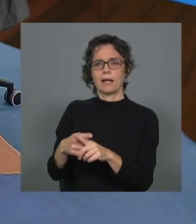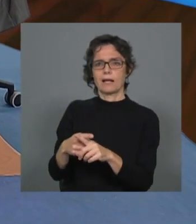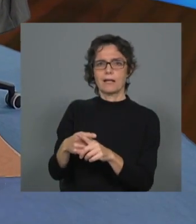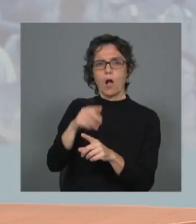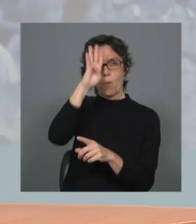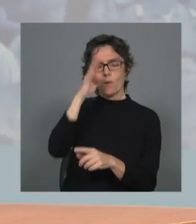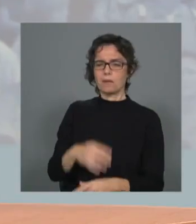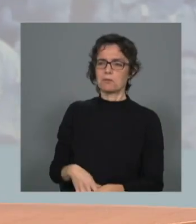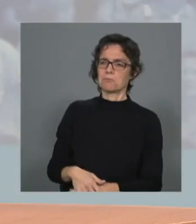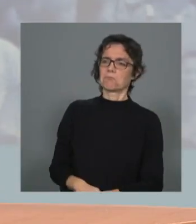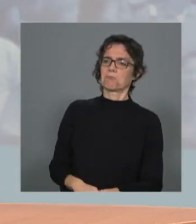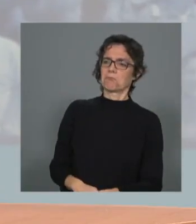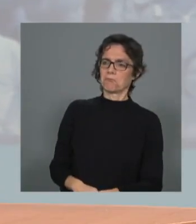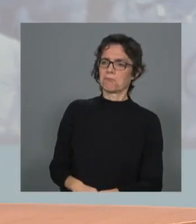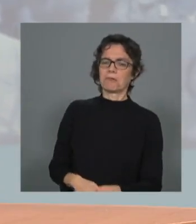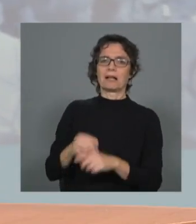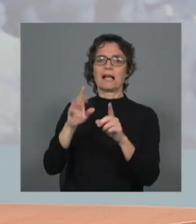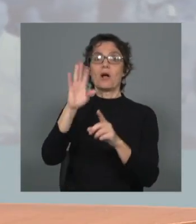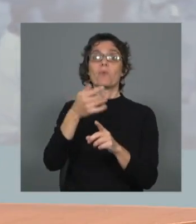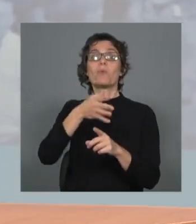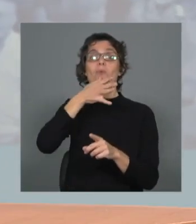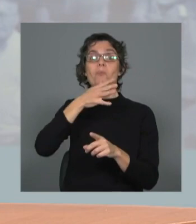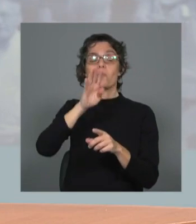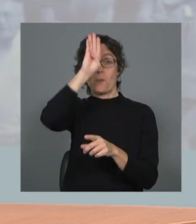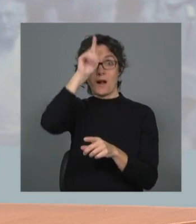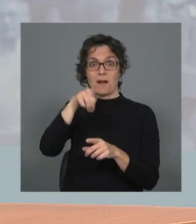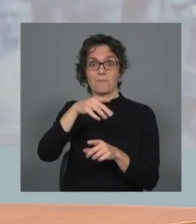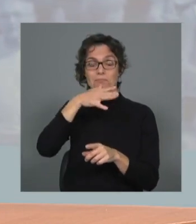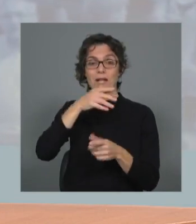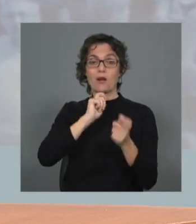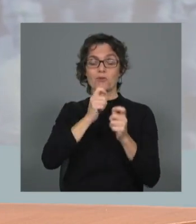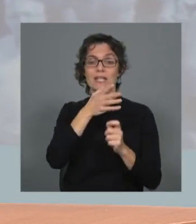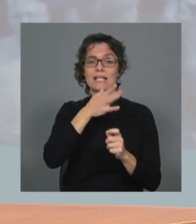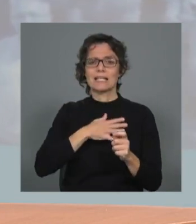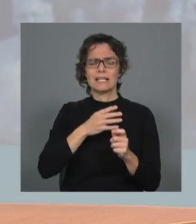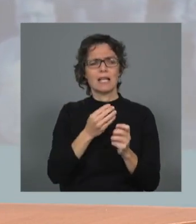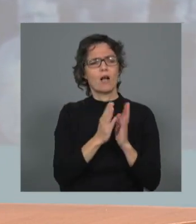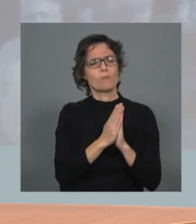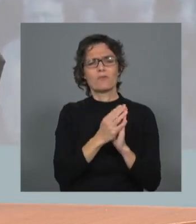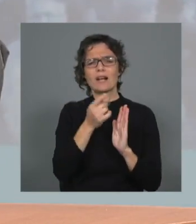no avião, quando regressa ao jornalista, diz que pediu de propósito, por favor, que o levassem para ver